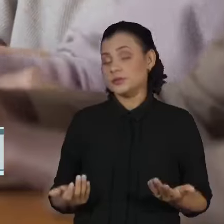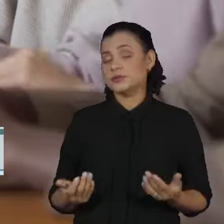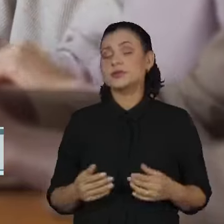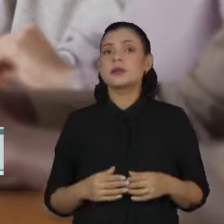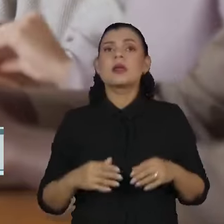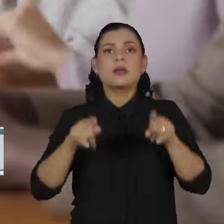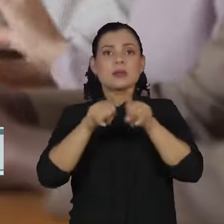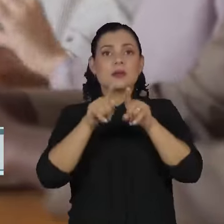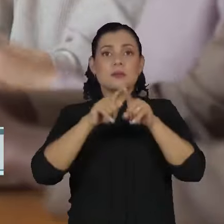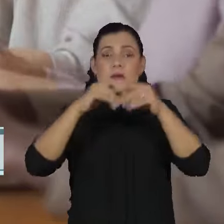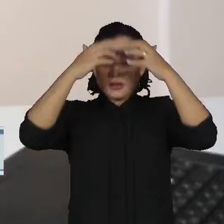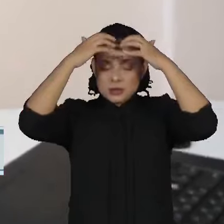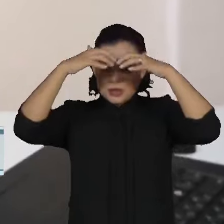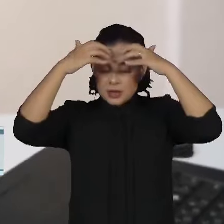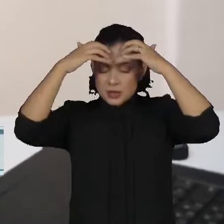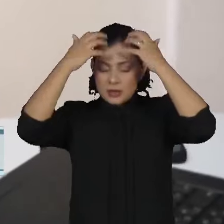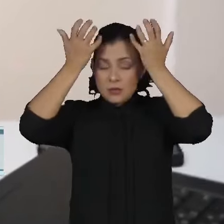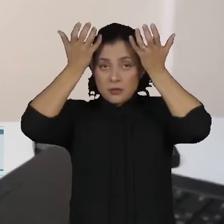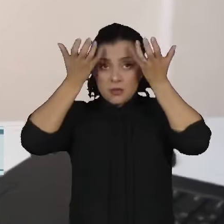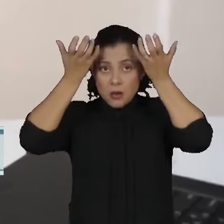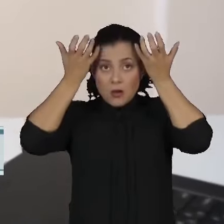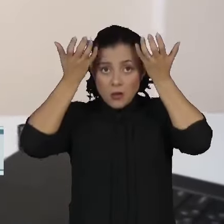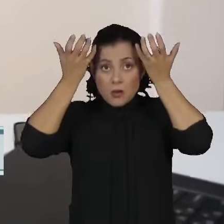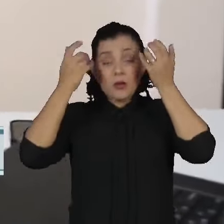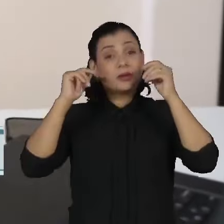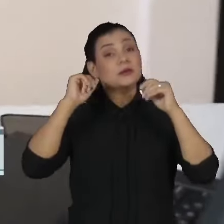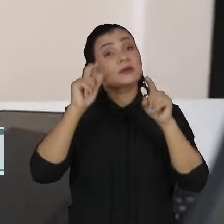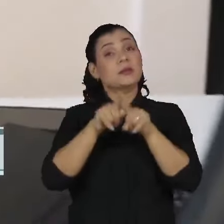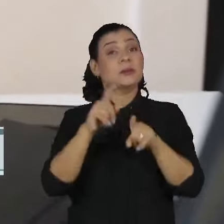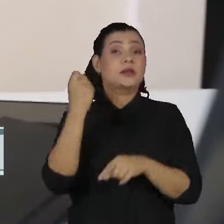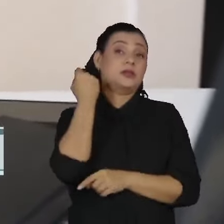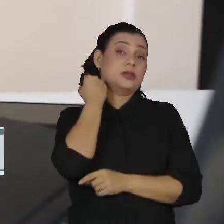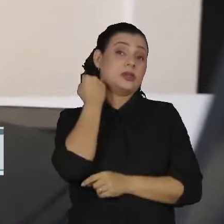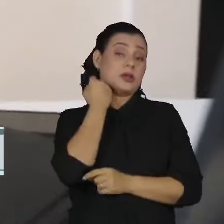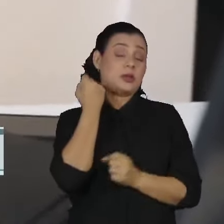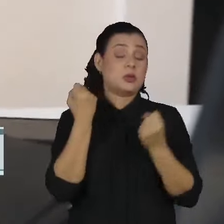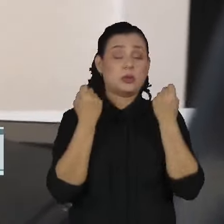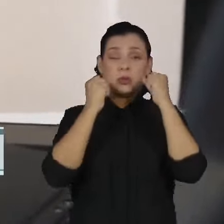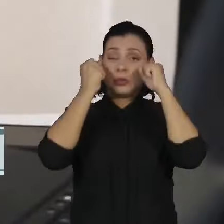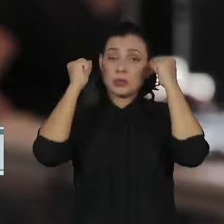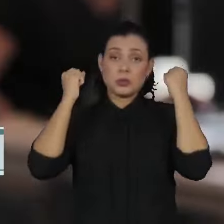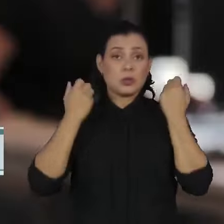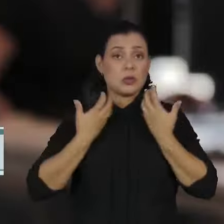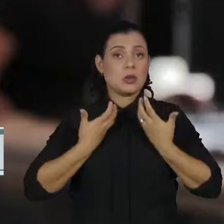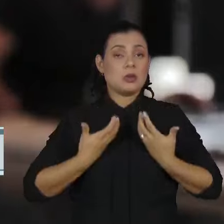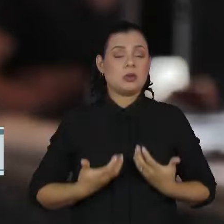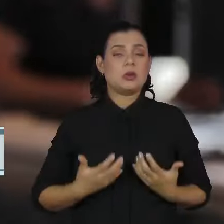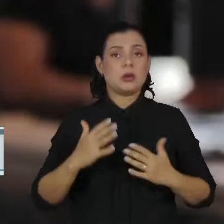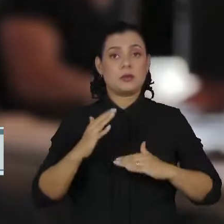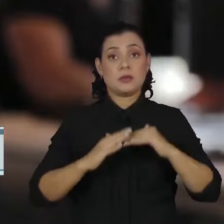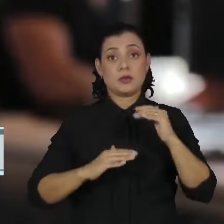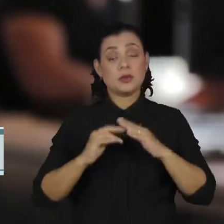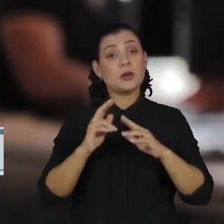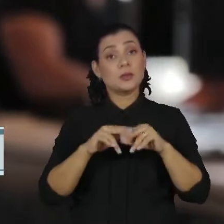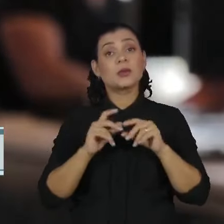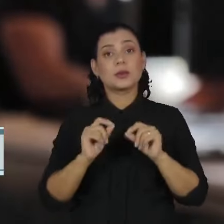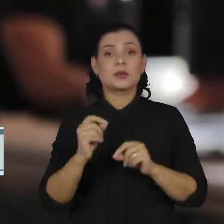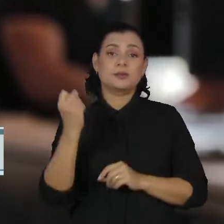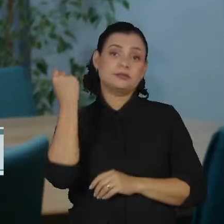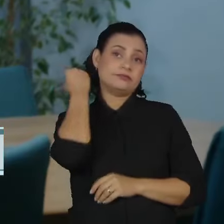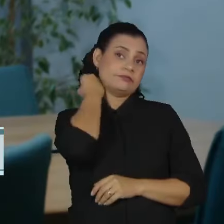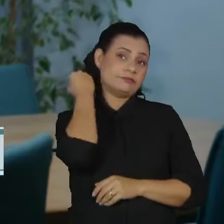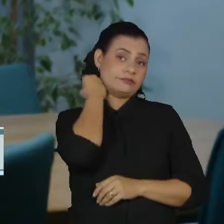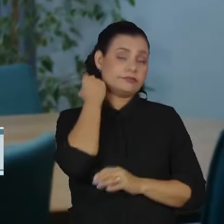no cérebro leva ao aumento do estresse e, em casos extremos, à síndrome do esgotamento profissional, o tão falado